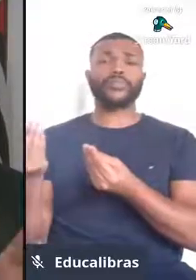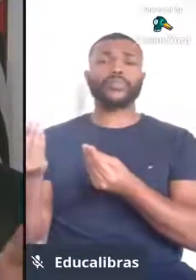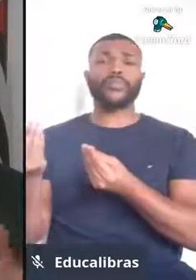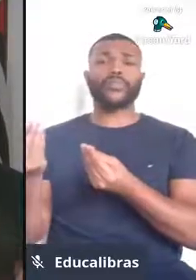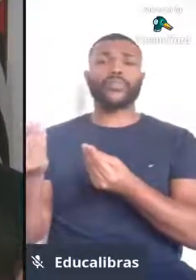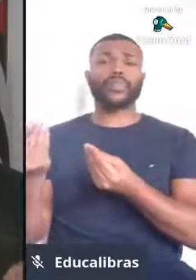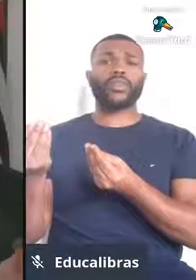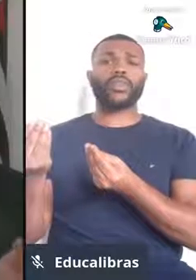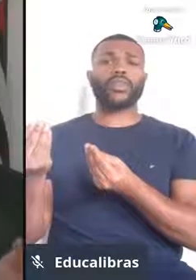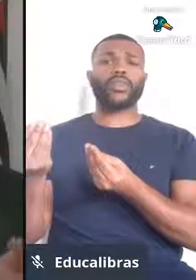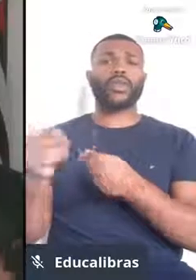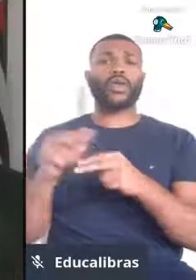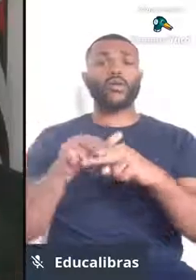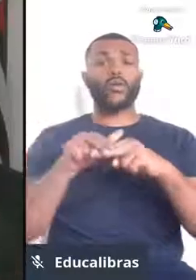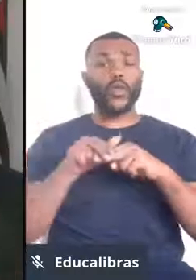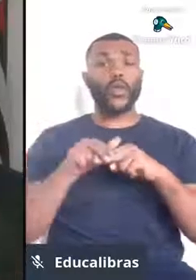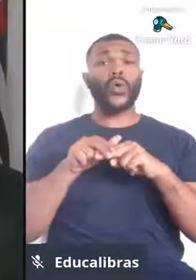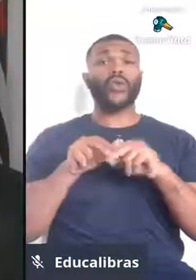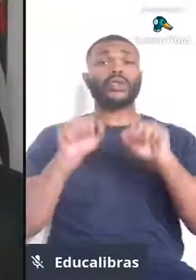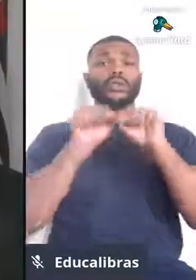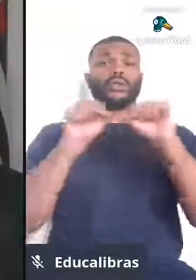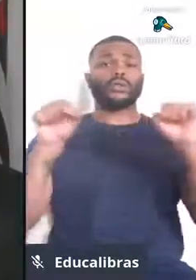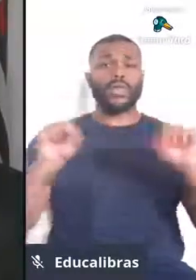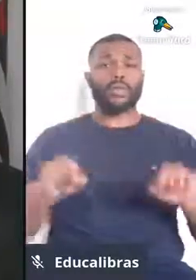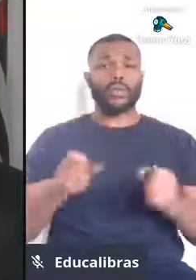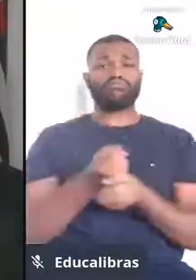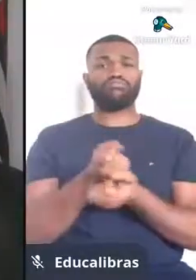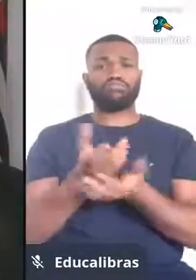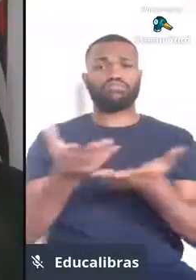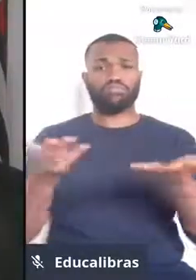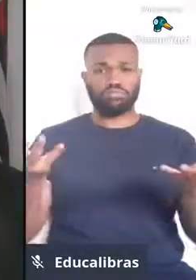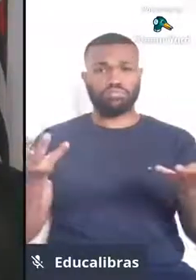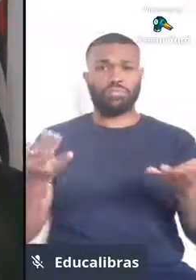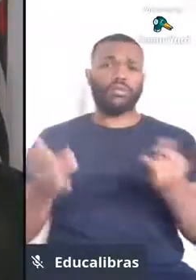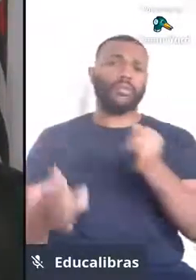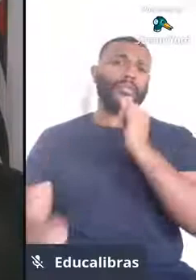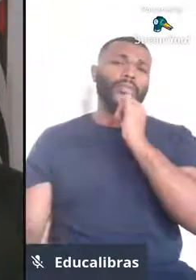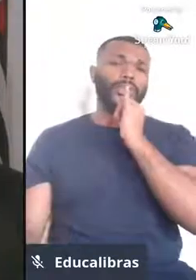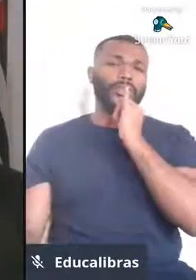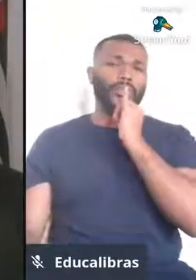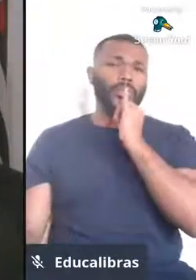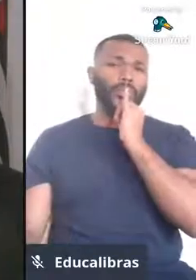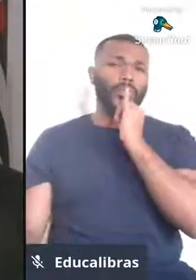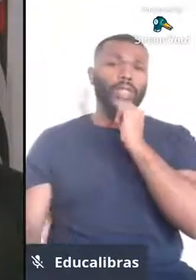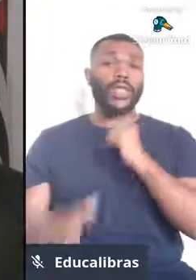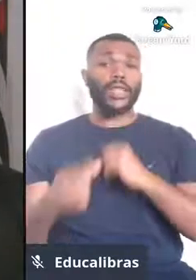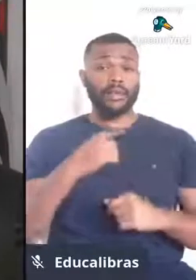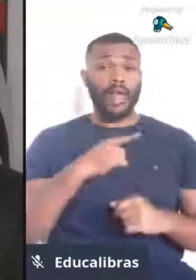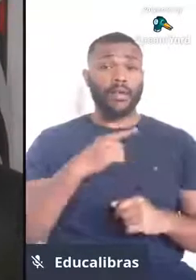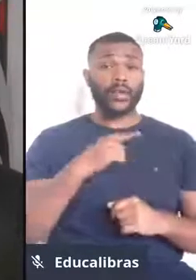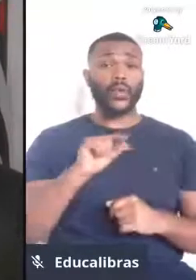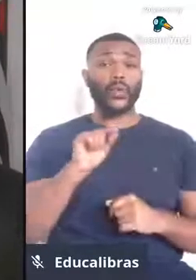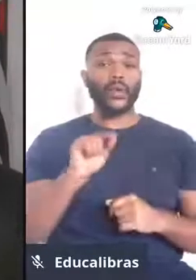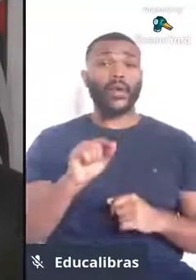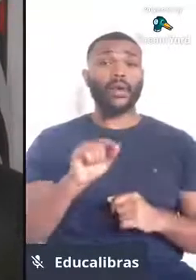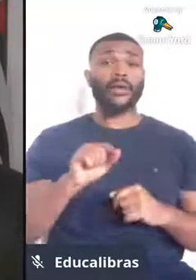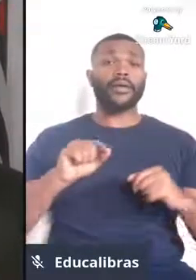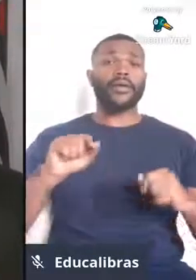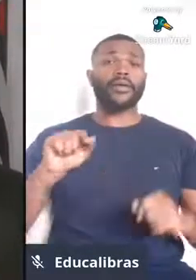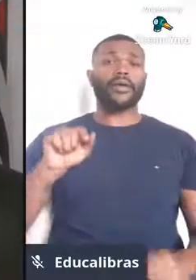feita pelo sistema como um todo. Então, por exemplo, a gente teve uma doação grande de refrigeradores